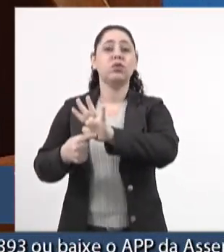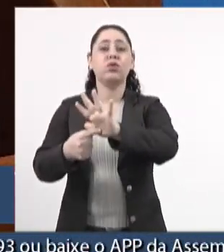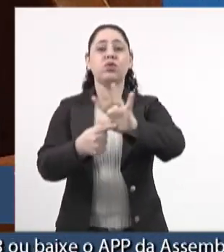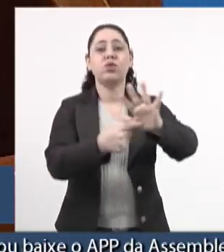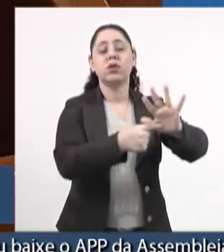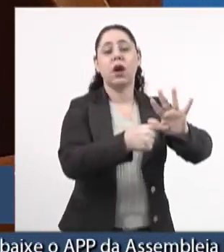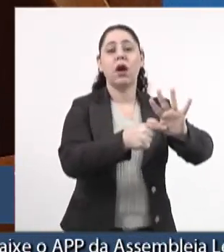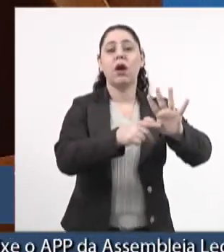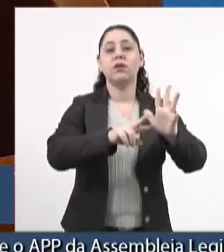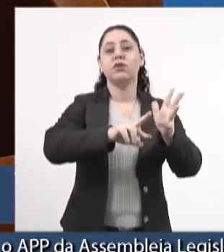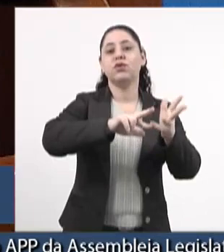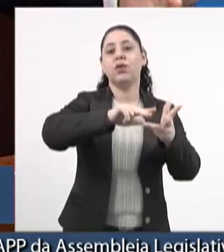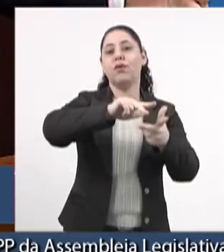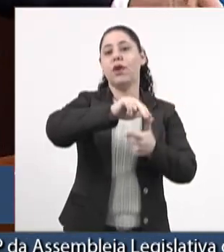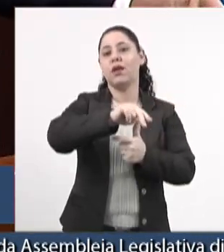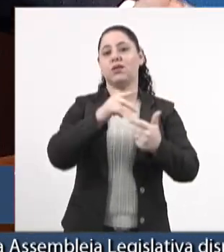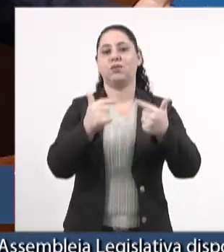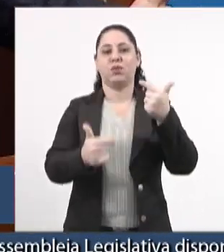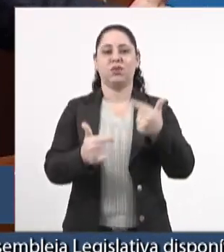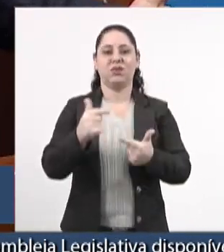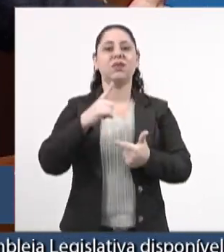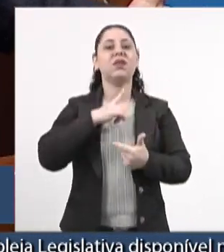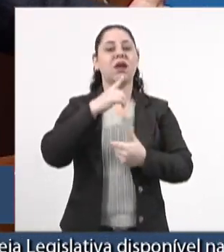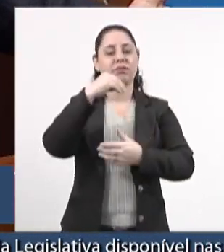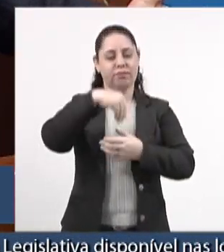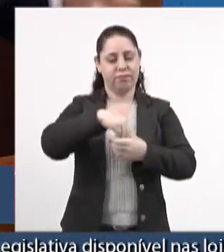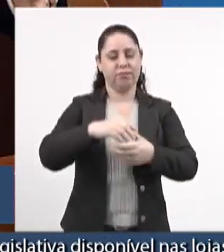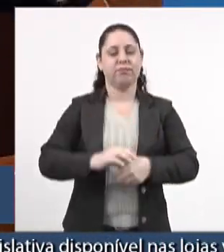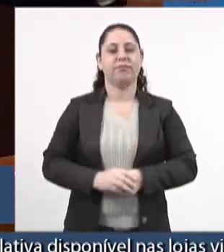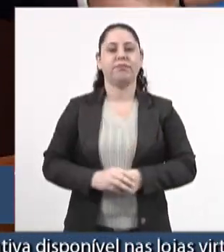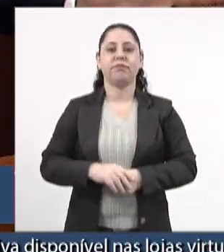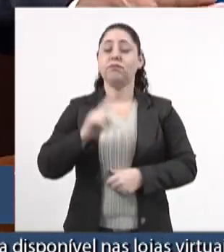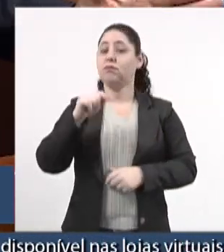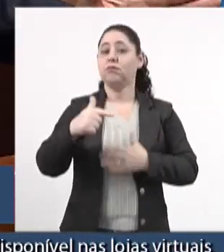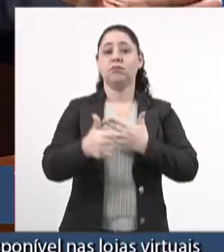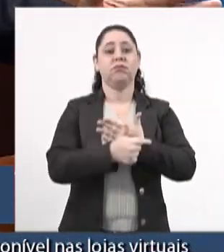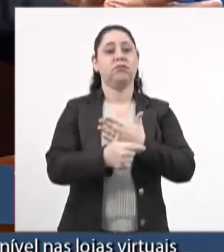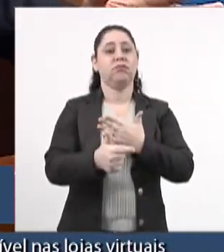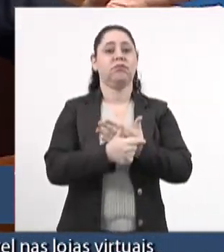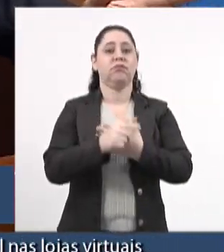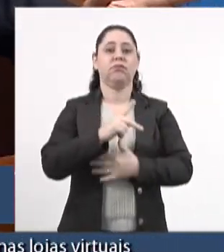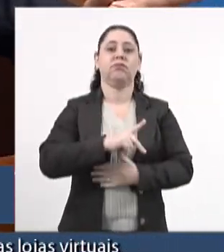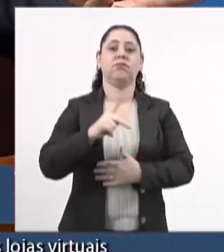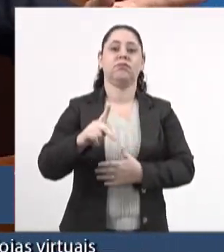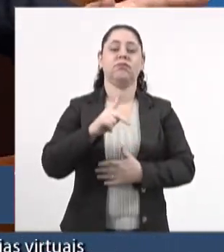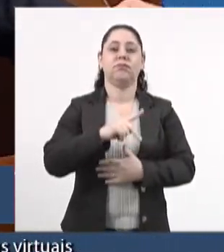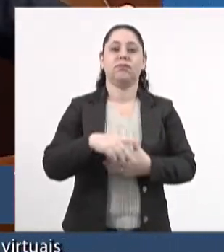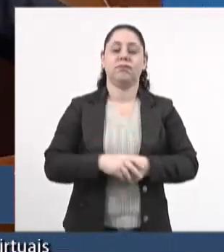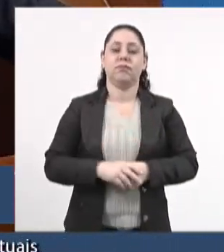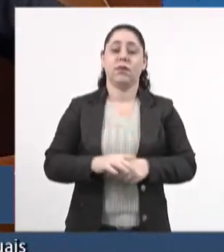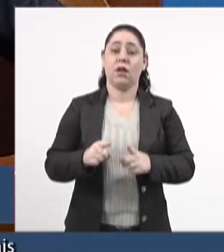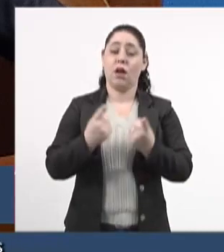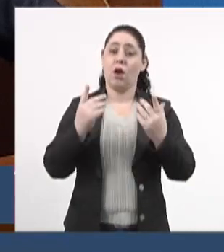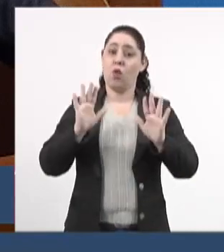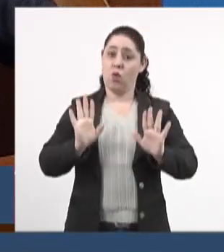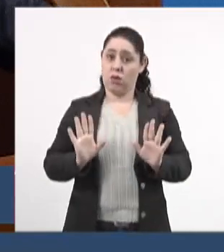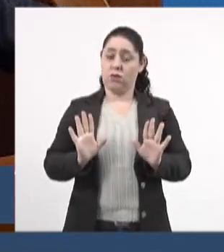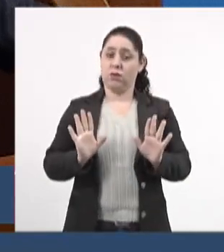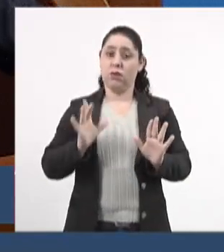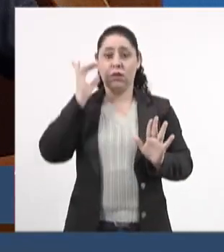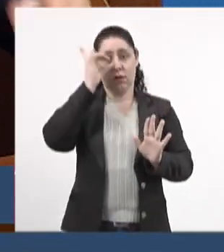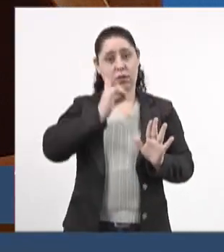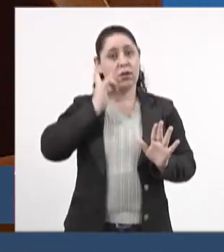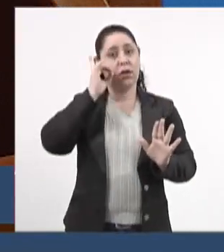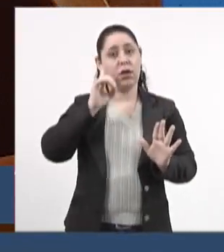as várias, né, vertentes que existem na política. Esse é o papel do professor, né? Agora,